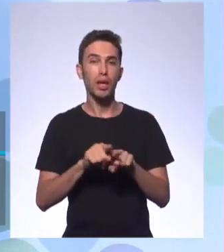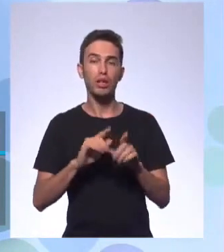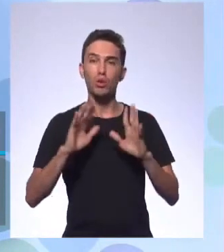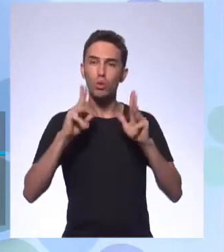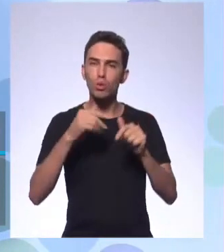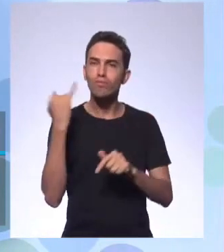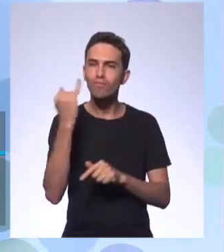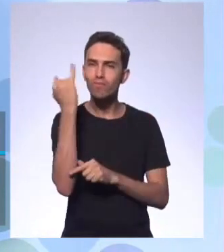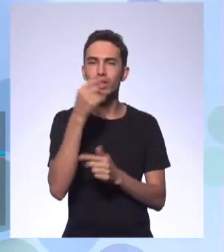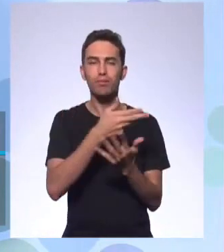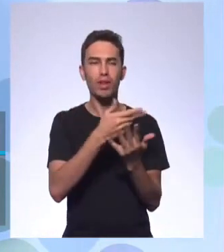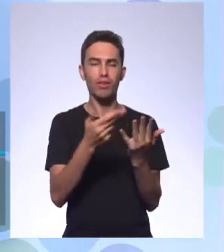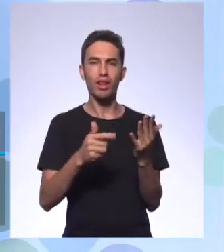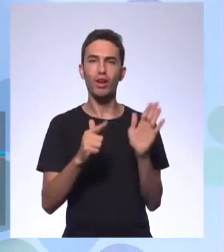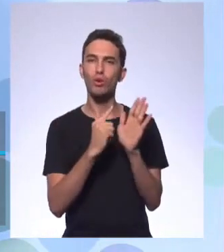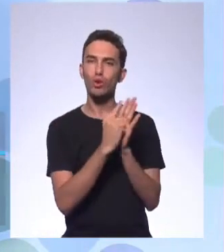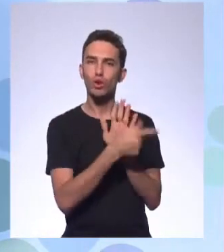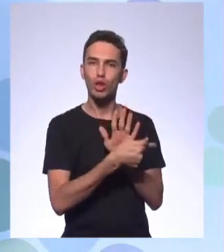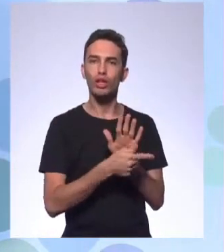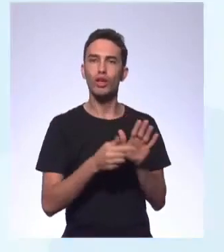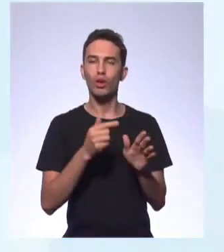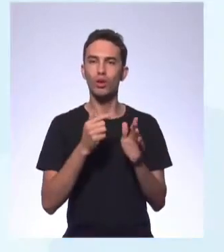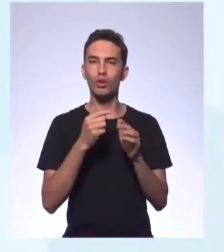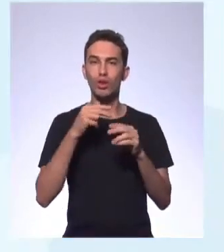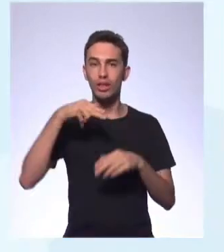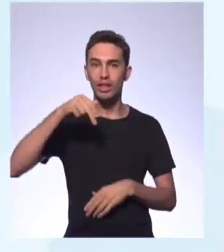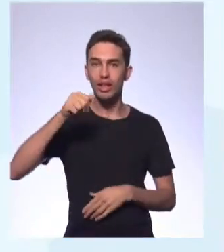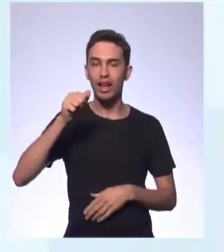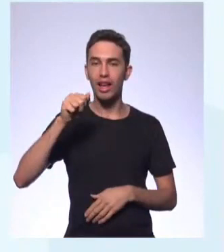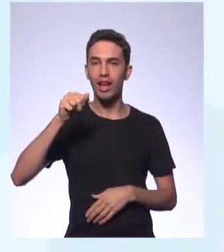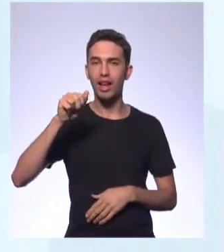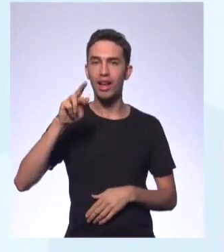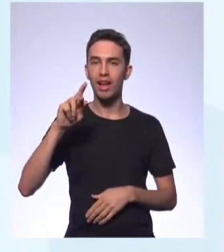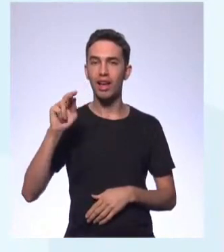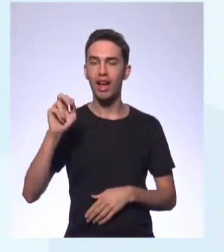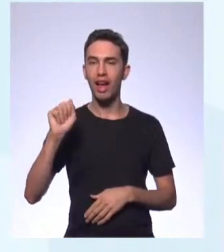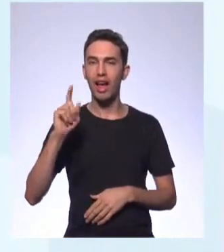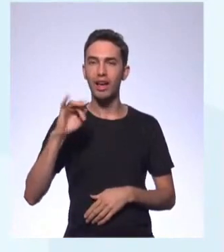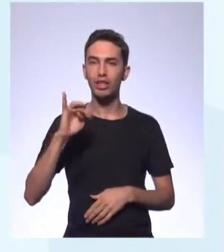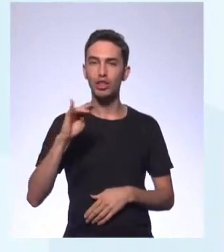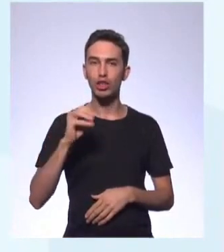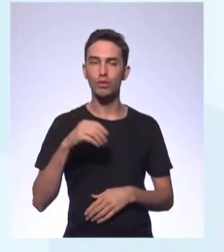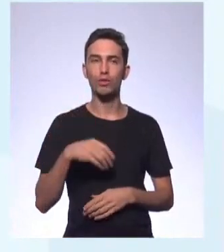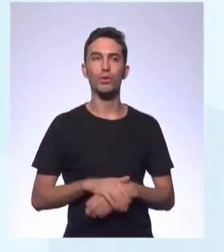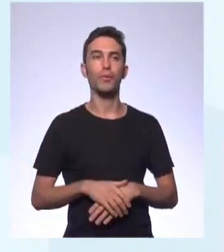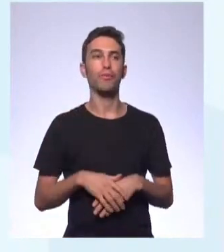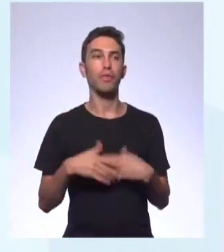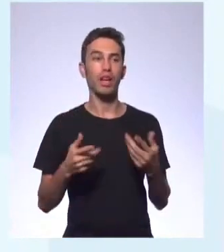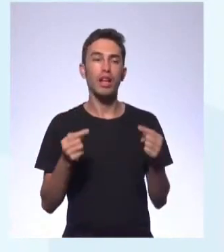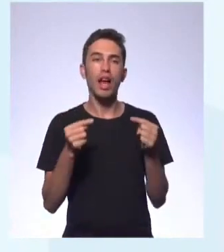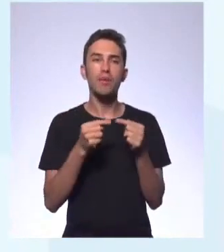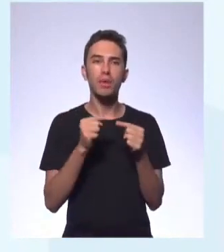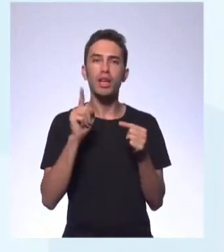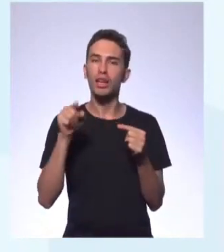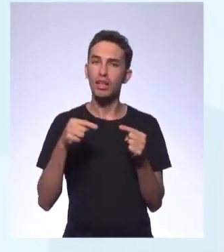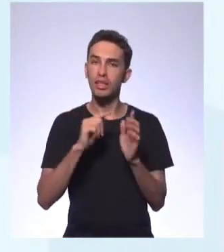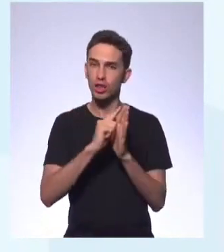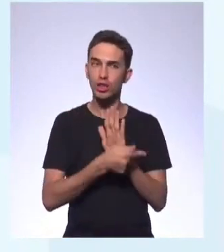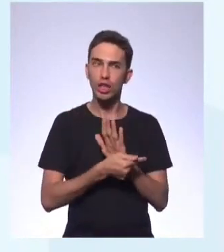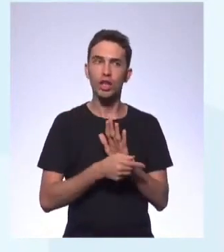este gênero que é o gênero narrativo. Na tela para vocês aí, em destaque. Olha só, fazem parte do gênero